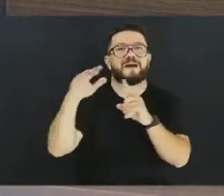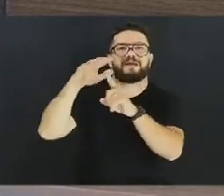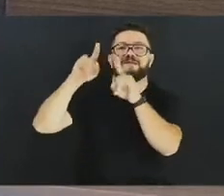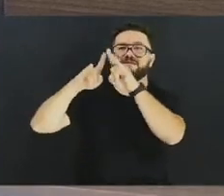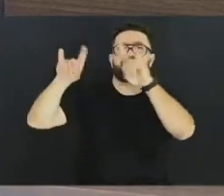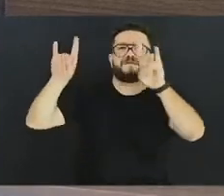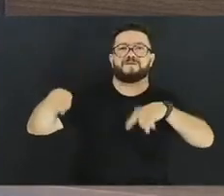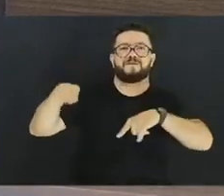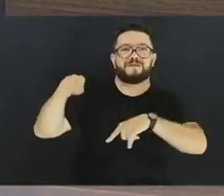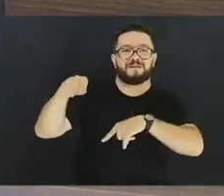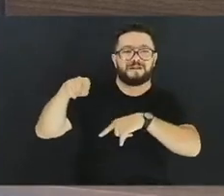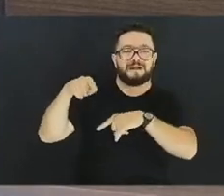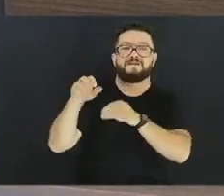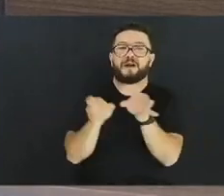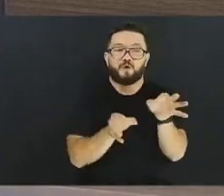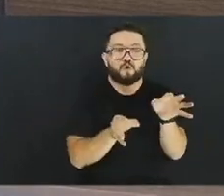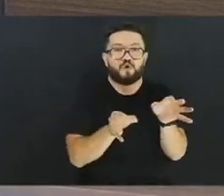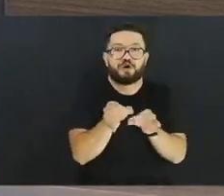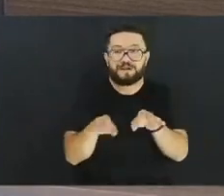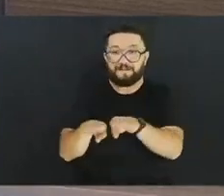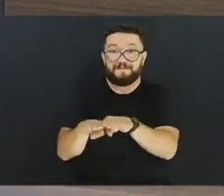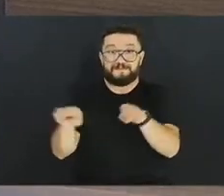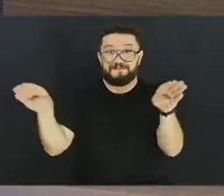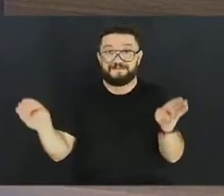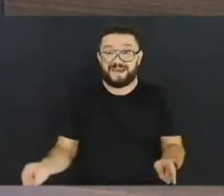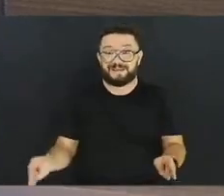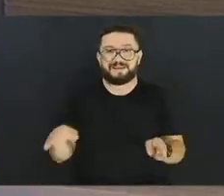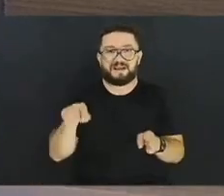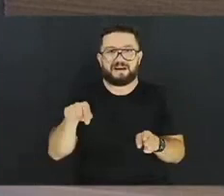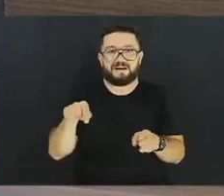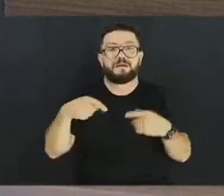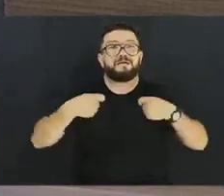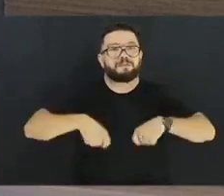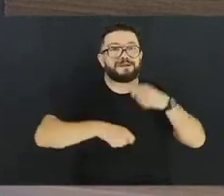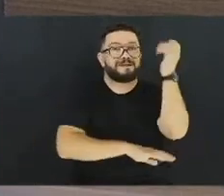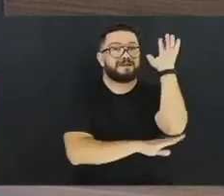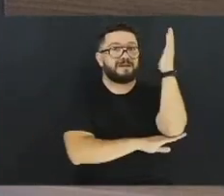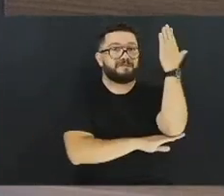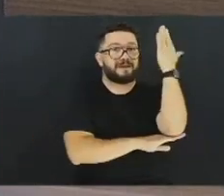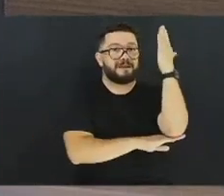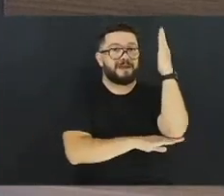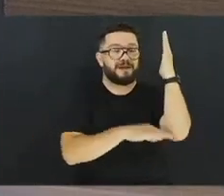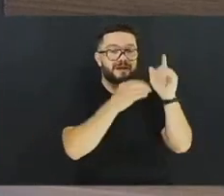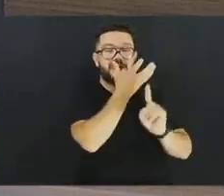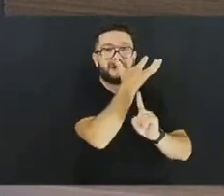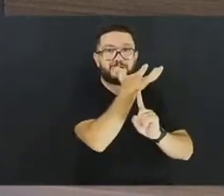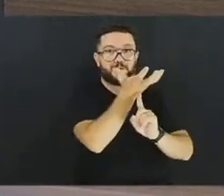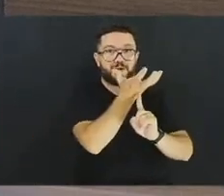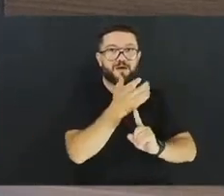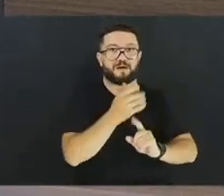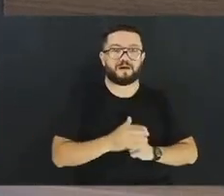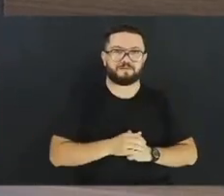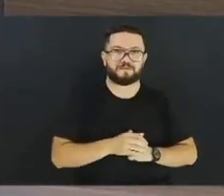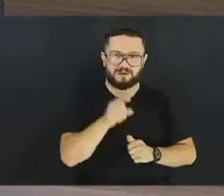tampo das mesas, das barracas, deve ser feito de araucária. Então, se o senhor pudesse falar também um pouco sobre isso,